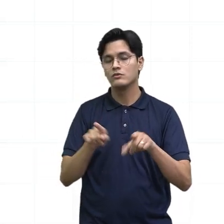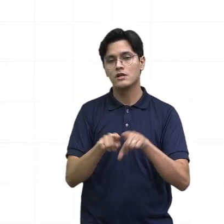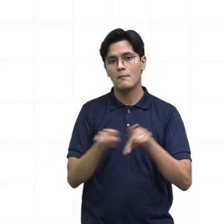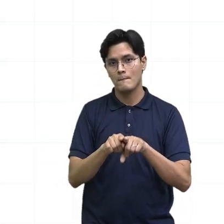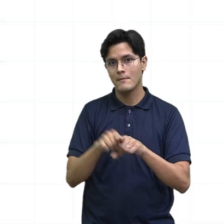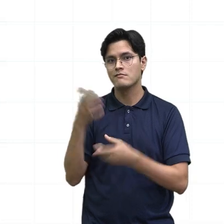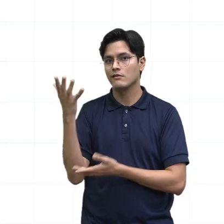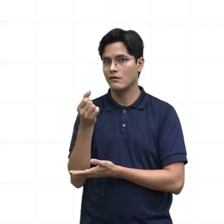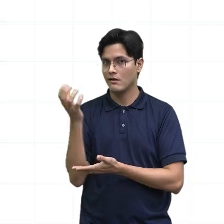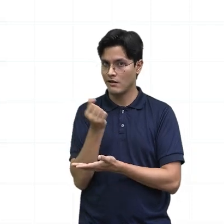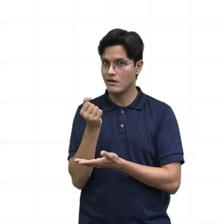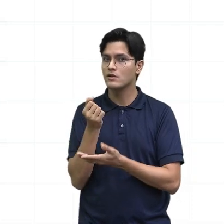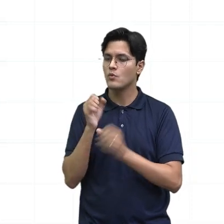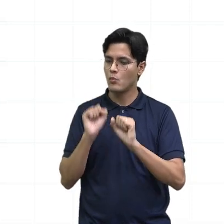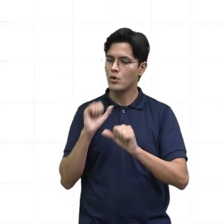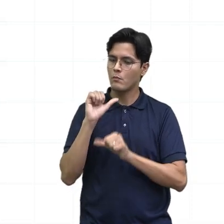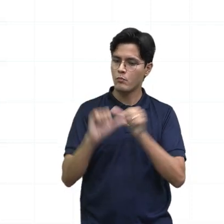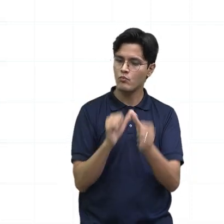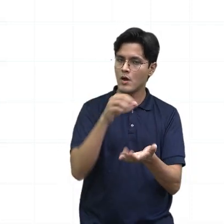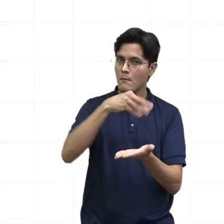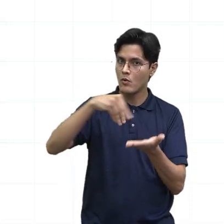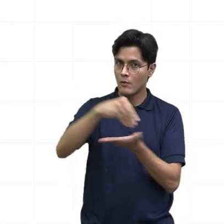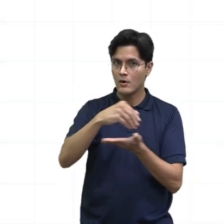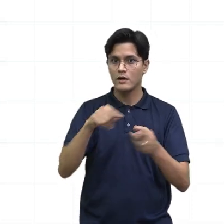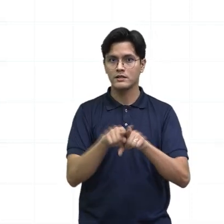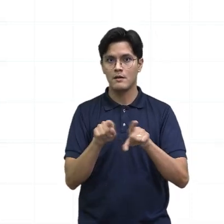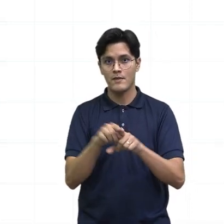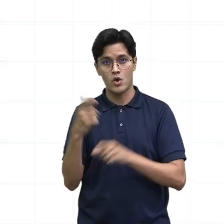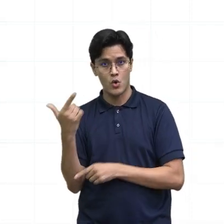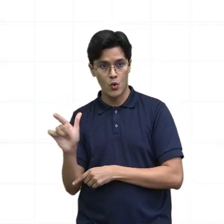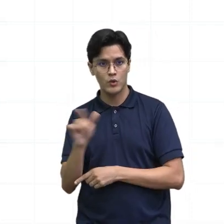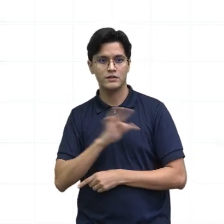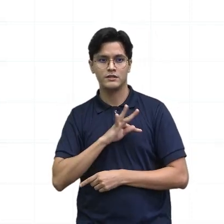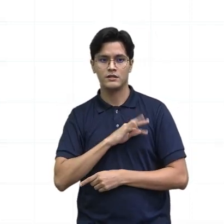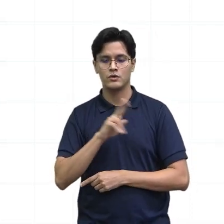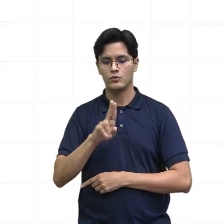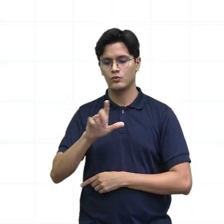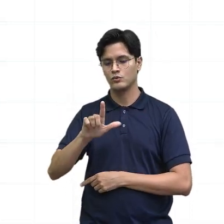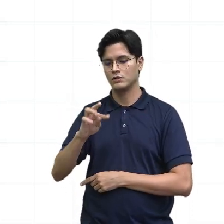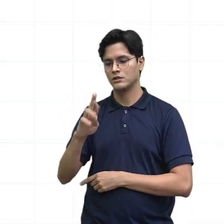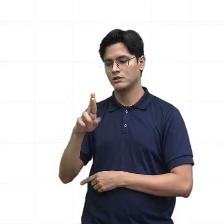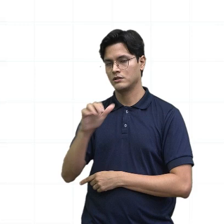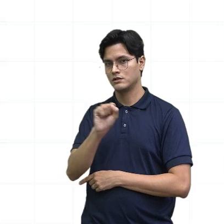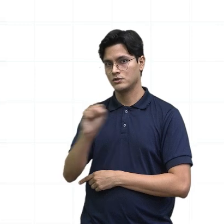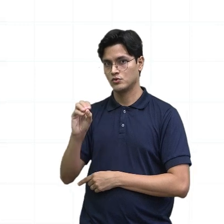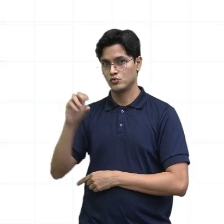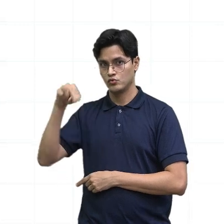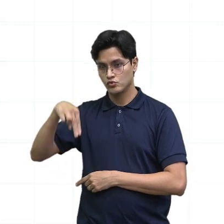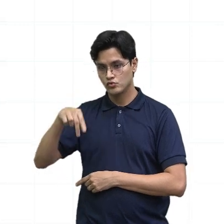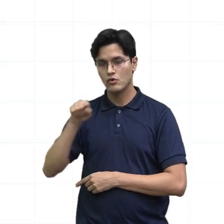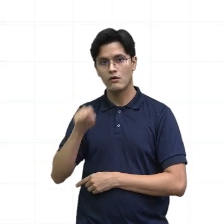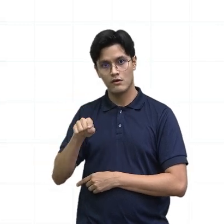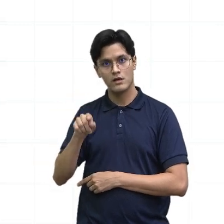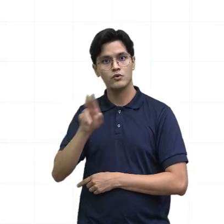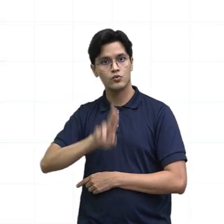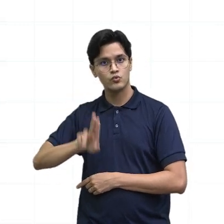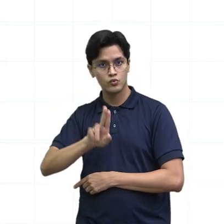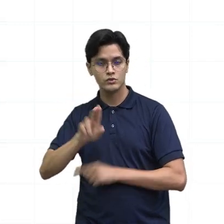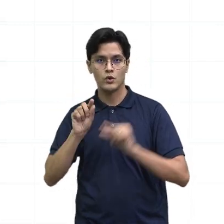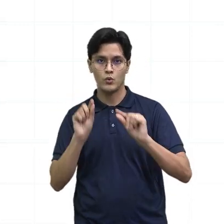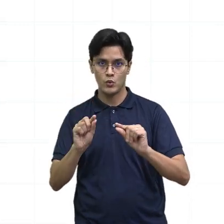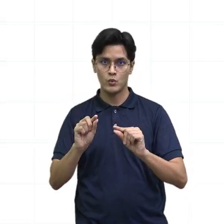pode produzir mudanças nos alimentos pela ruptura de sua estrutura ou pela promoção de certas reações químicas.